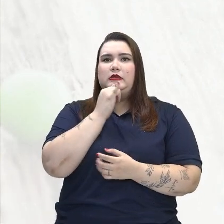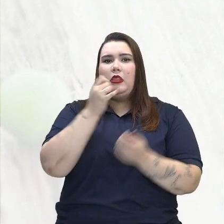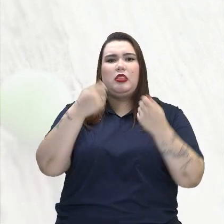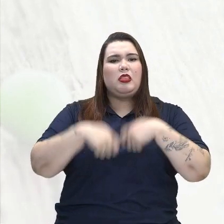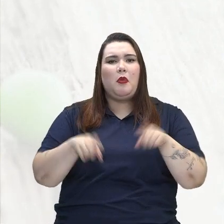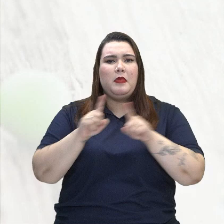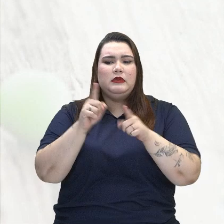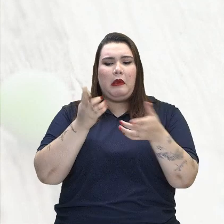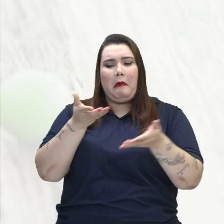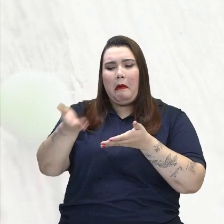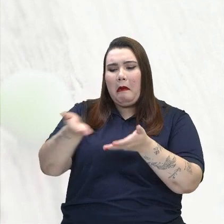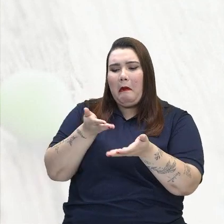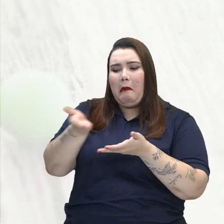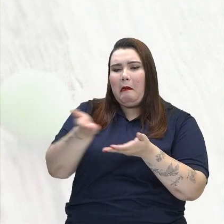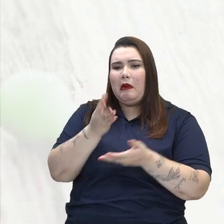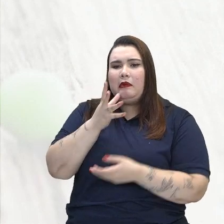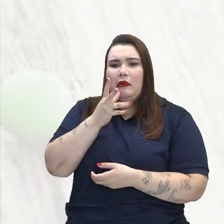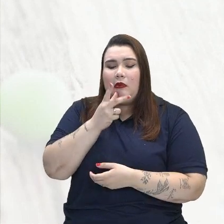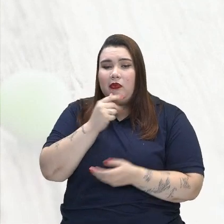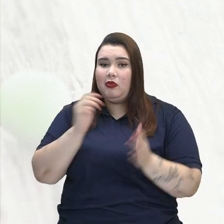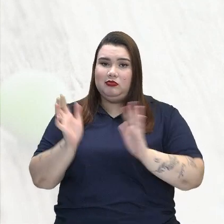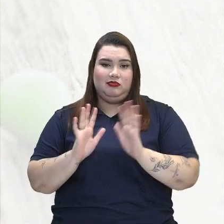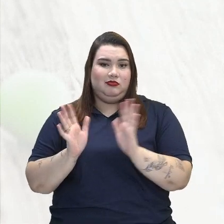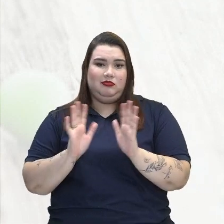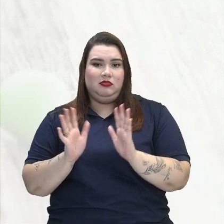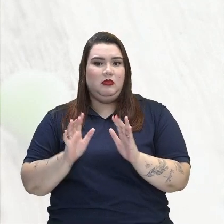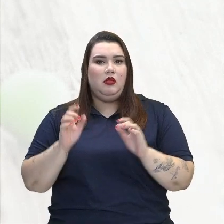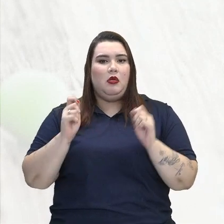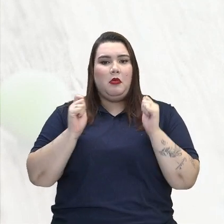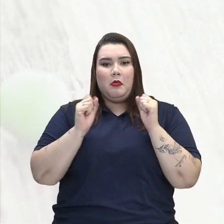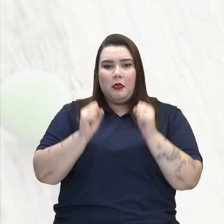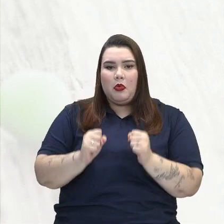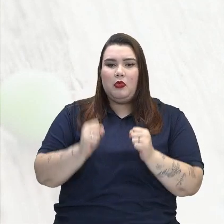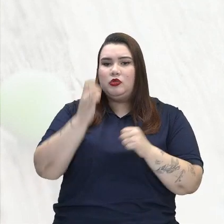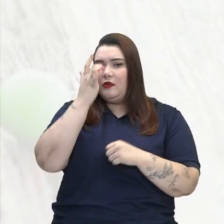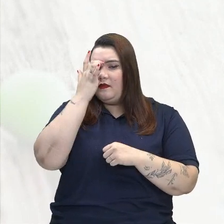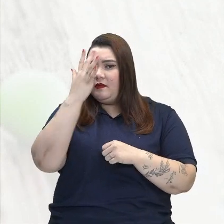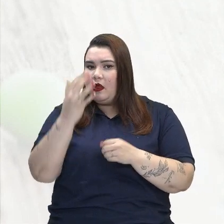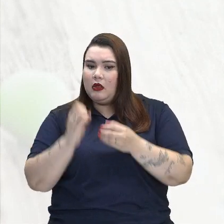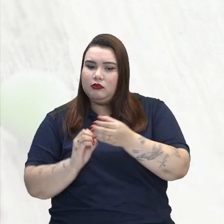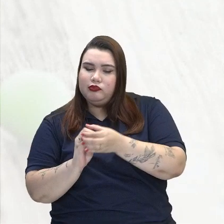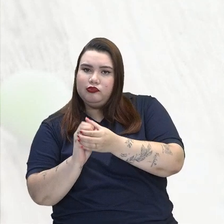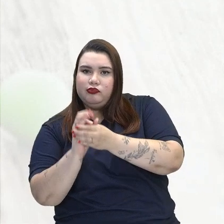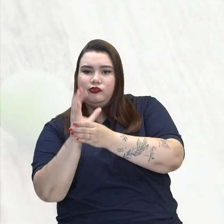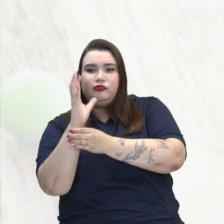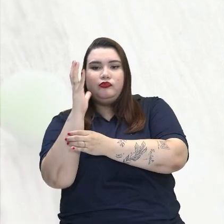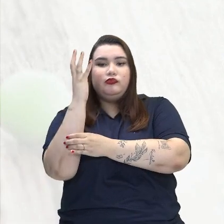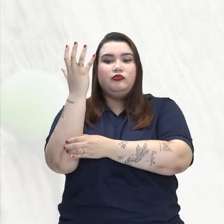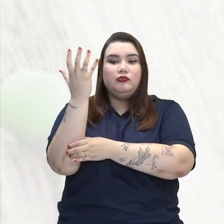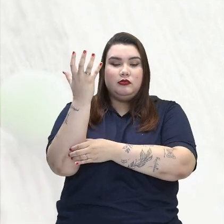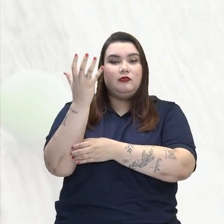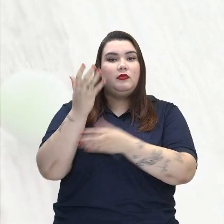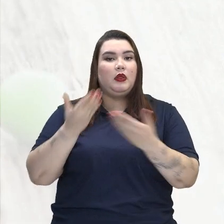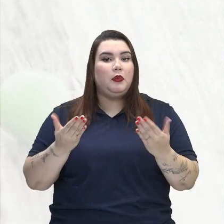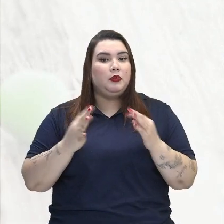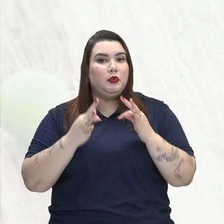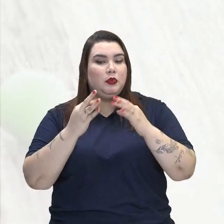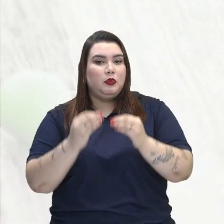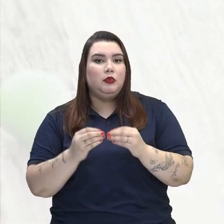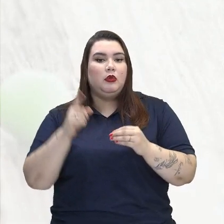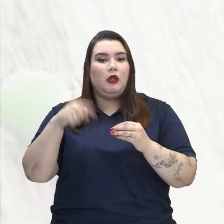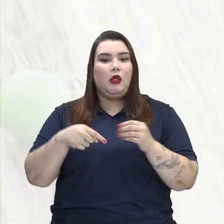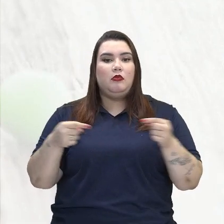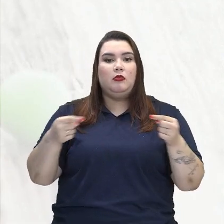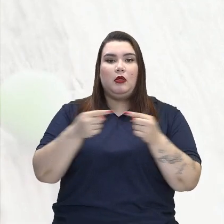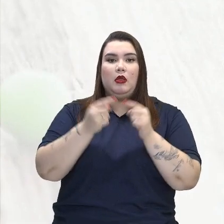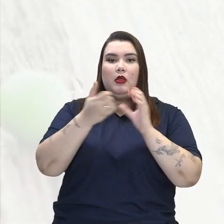muitos cuidados. Elas não precisavam de muito espaço, tinham uma facilidade ali para crescer. Então, tudo isso foi um